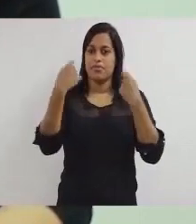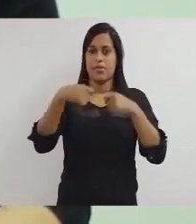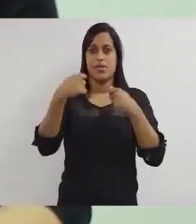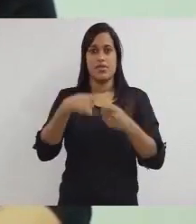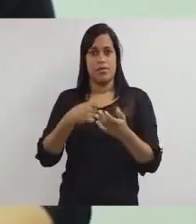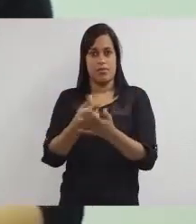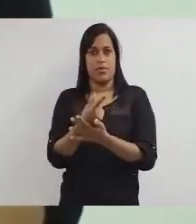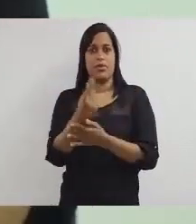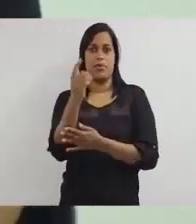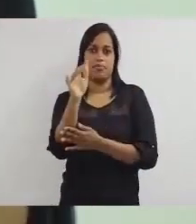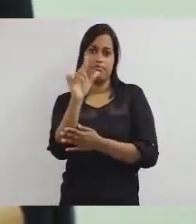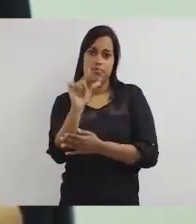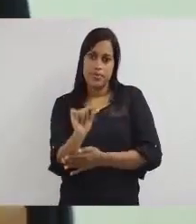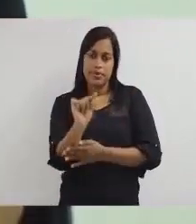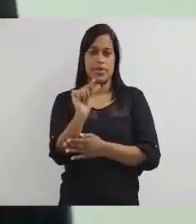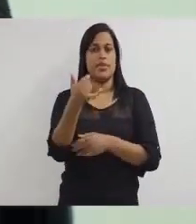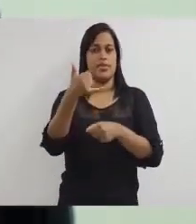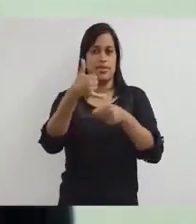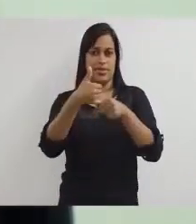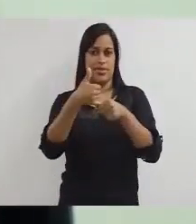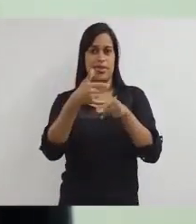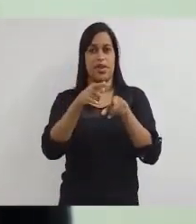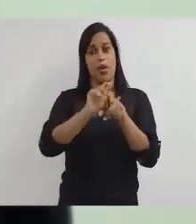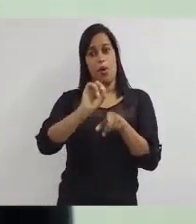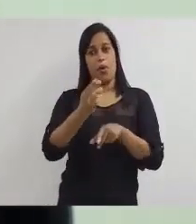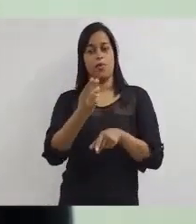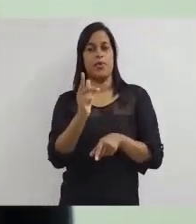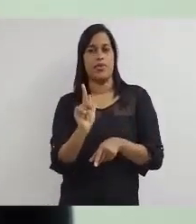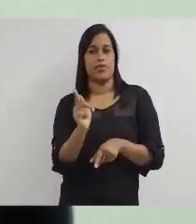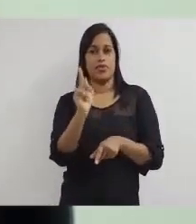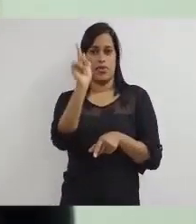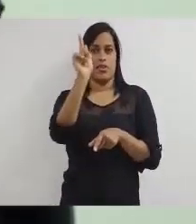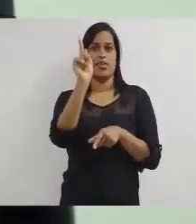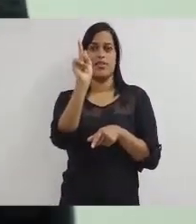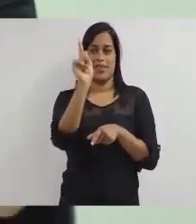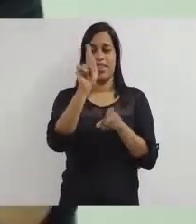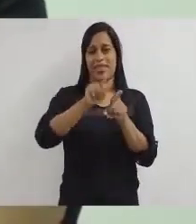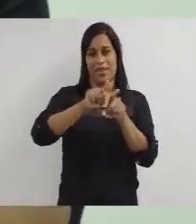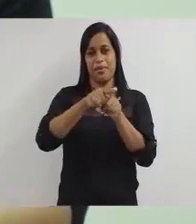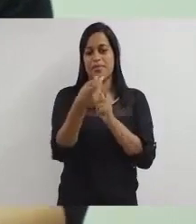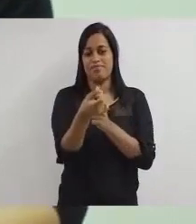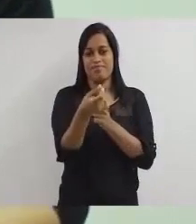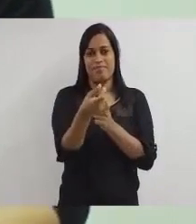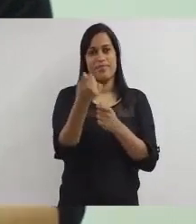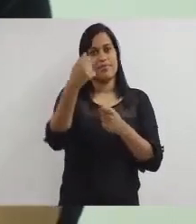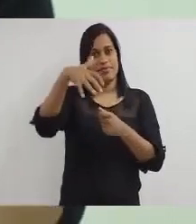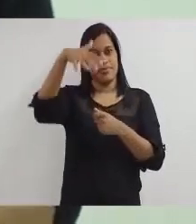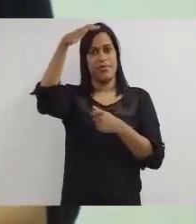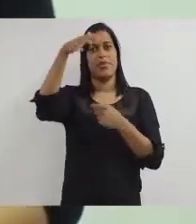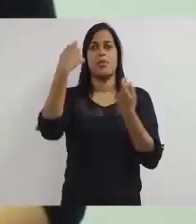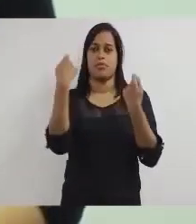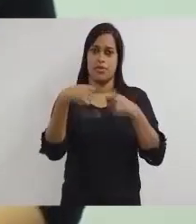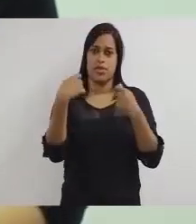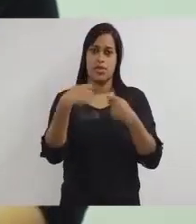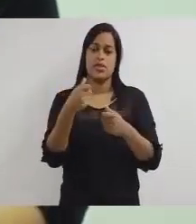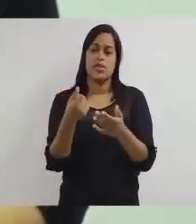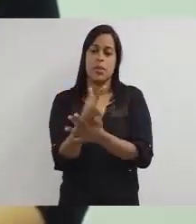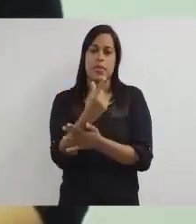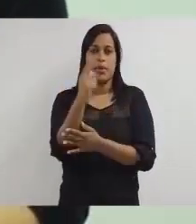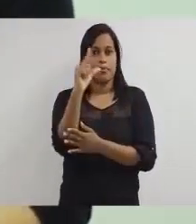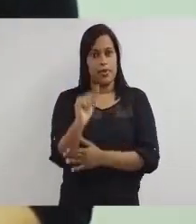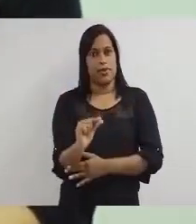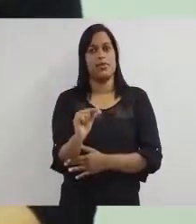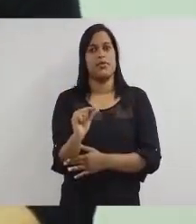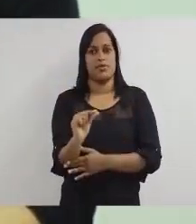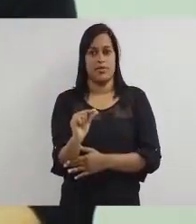menos gasolina. O preço do refrigerante subiu, você vai consumir menos